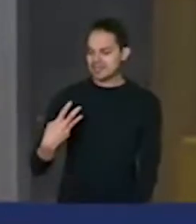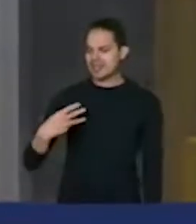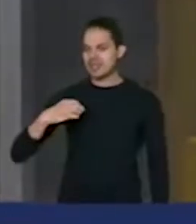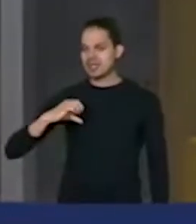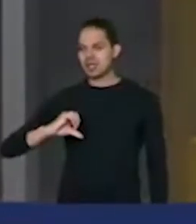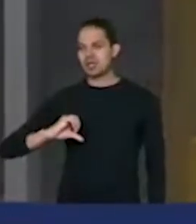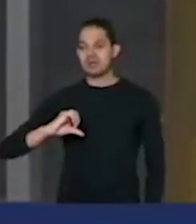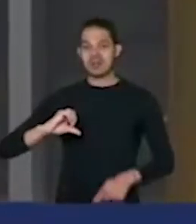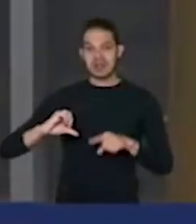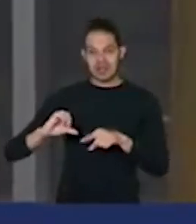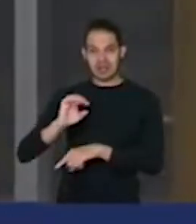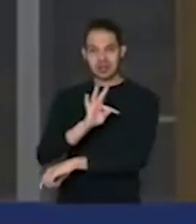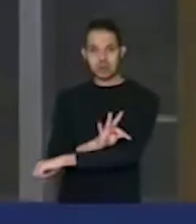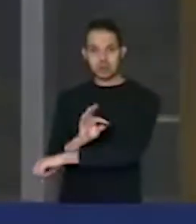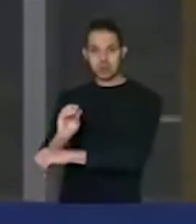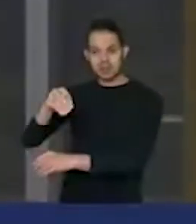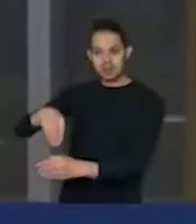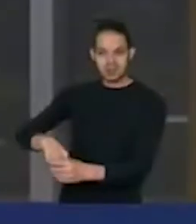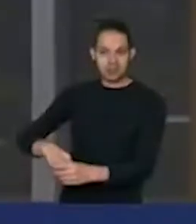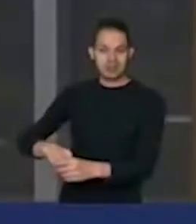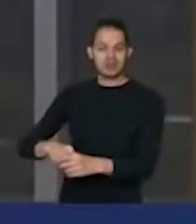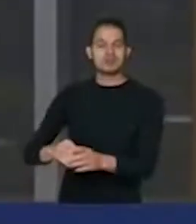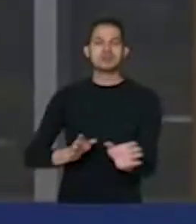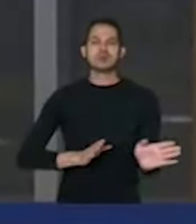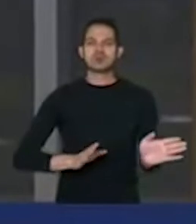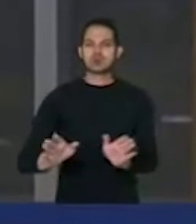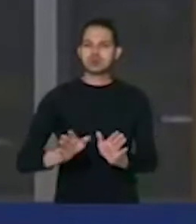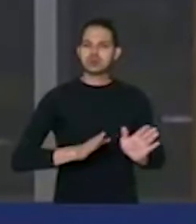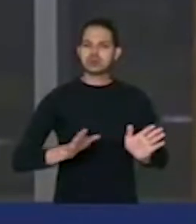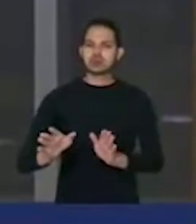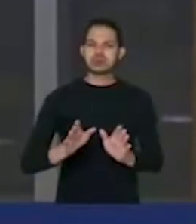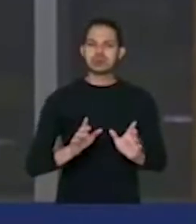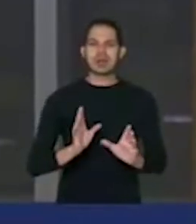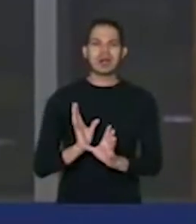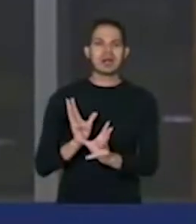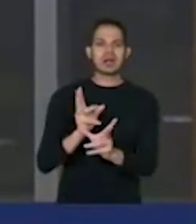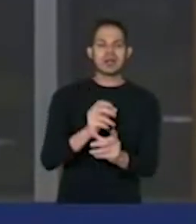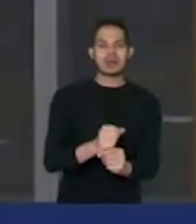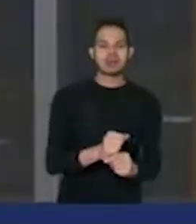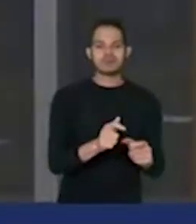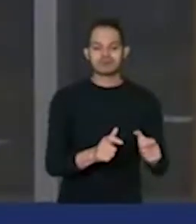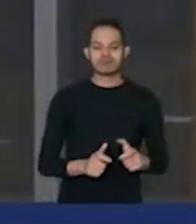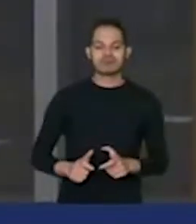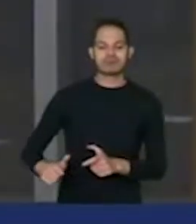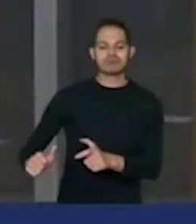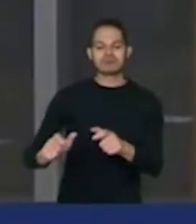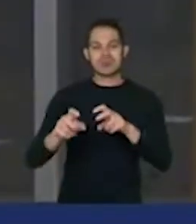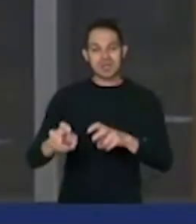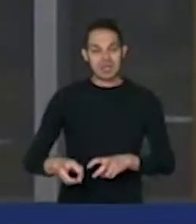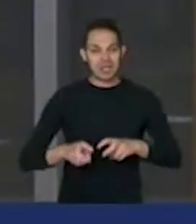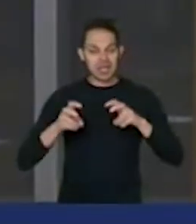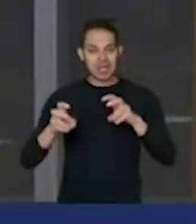conseguimos viabilizar a entrega de 106 conjuntos da agricultura familiar,